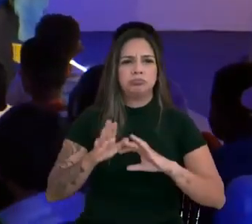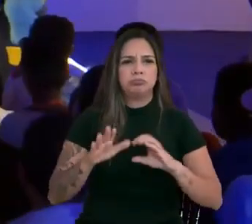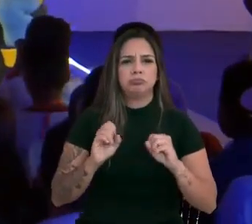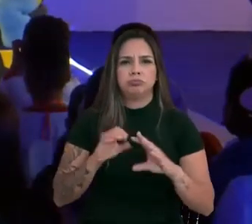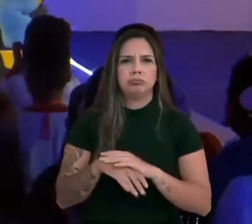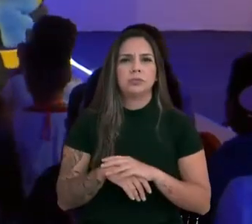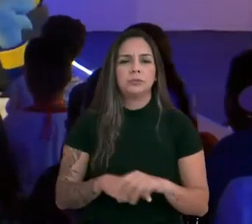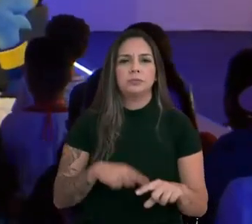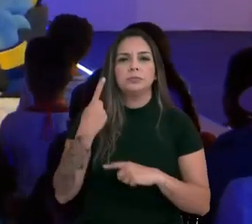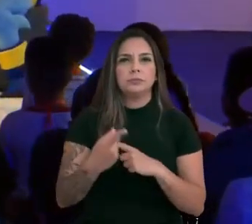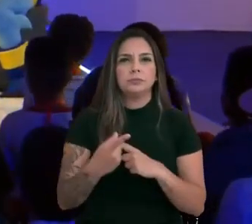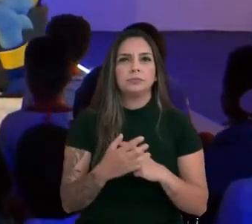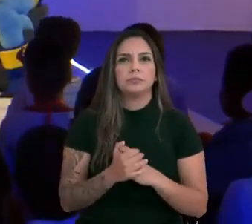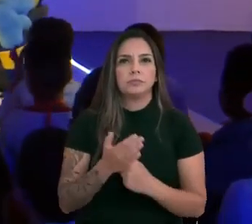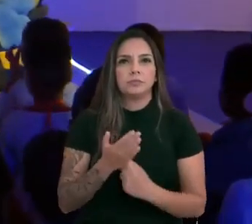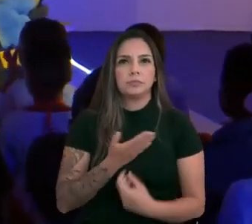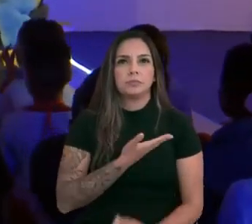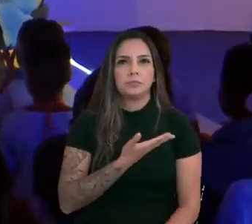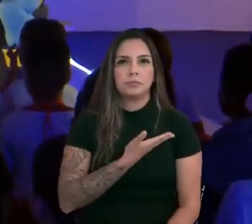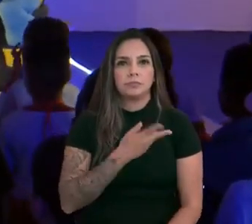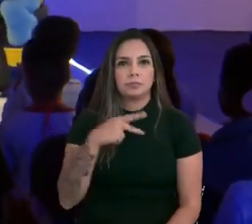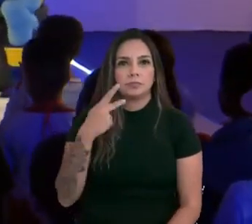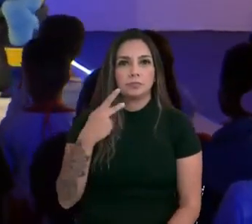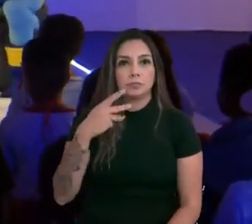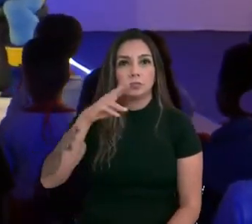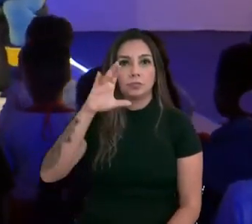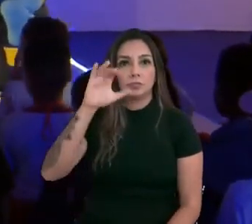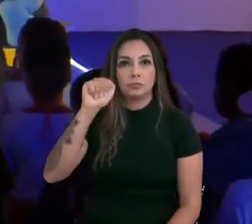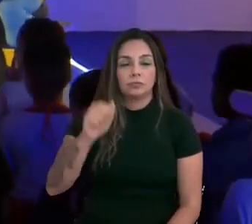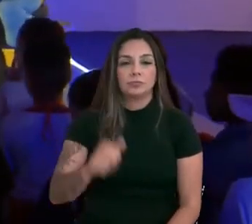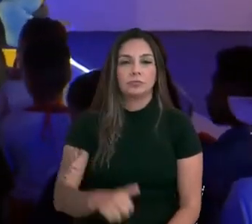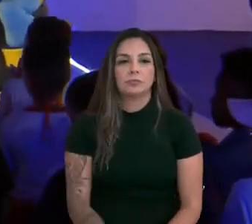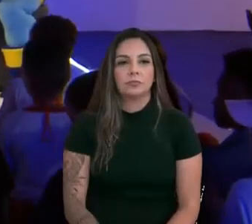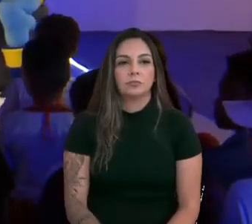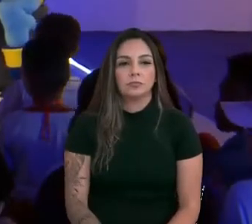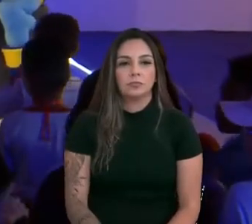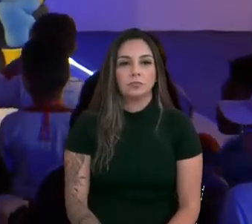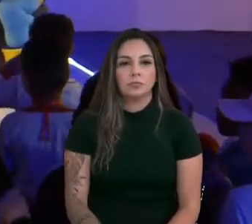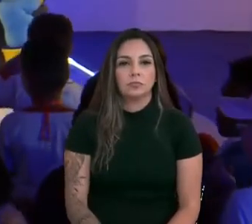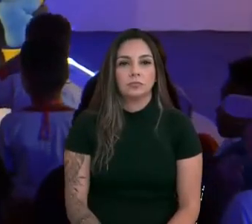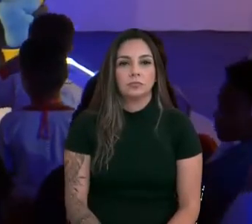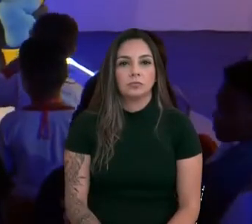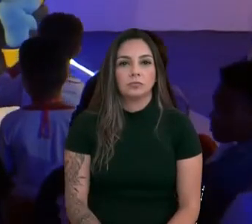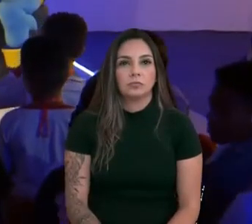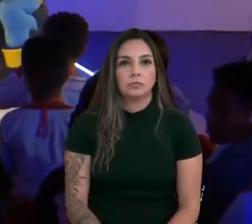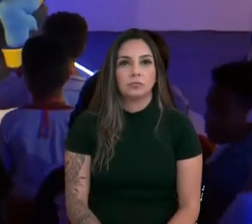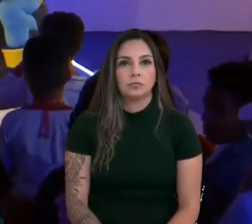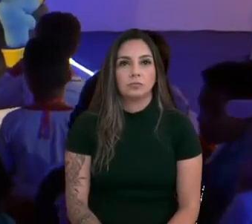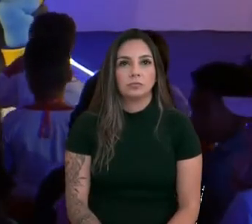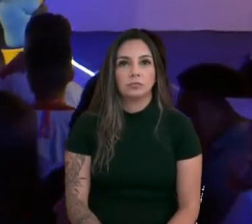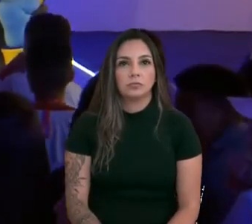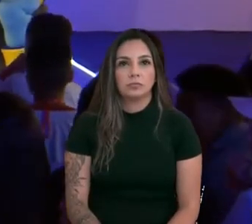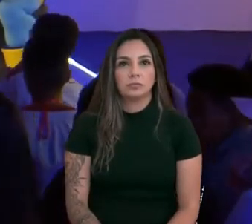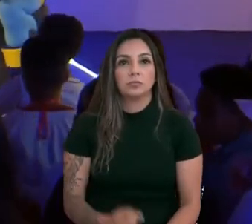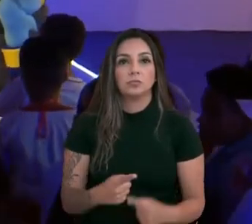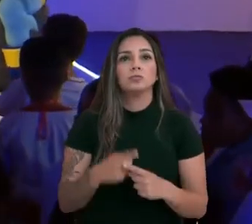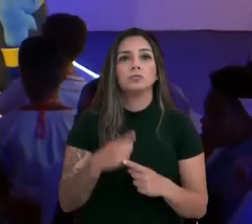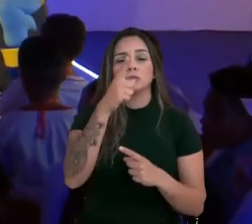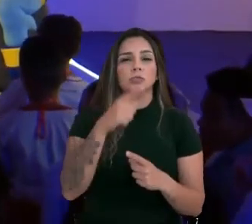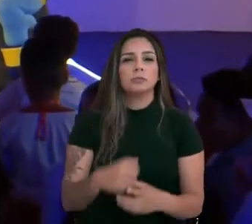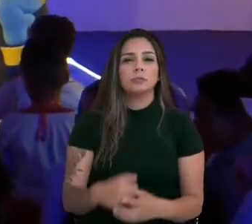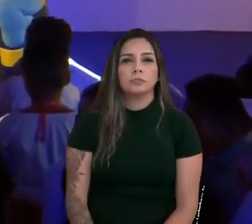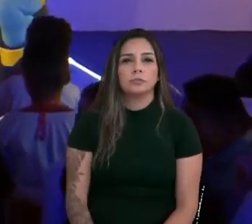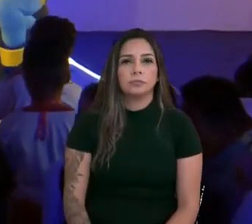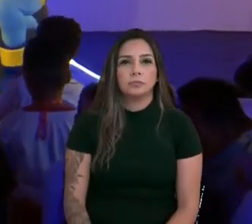próxima amiga que eu vou falar é a Muca. A Muca, sabe por que ela está andando assim?